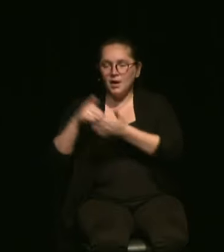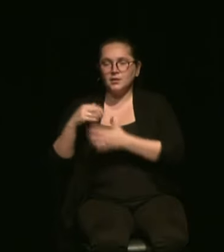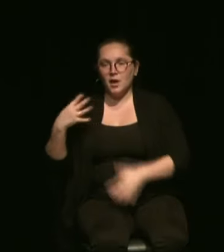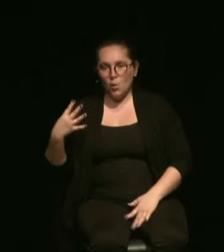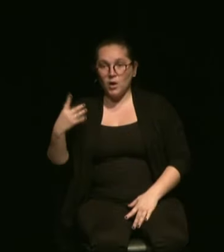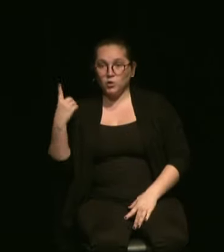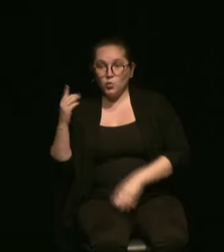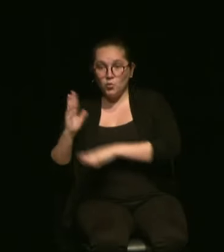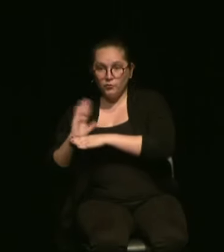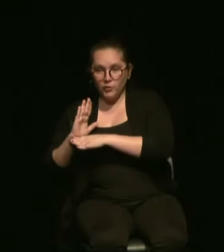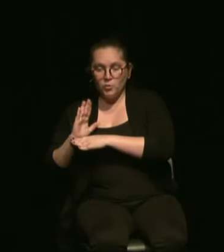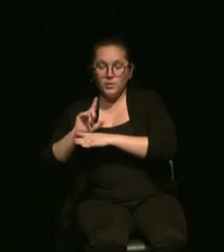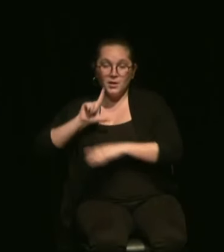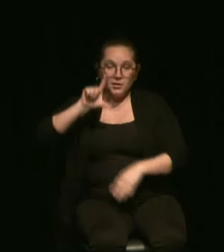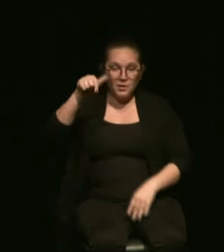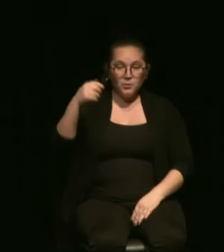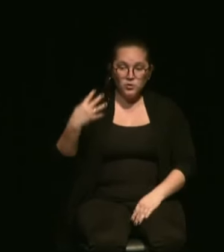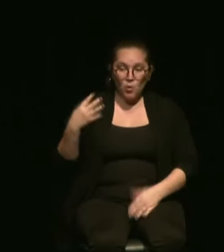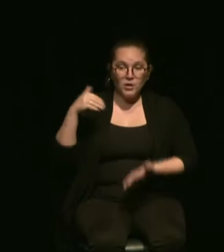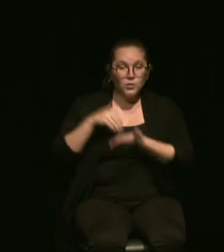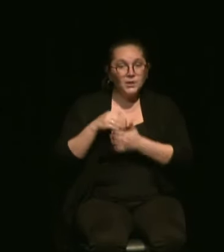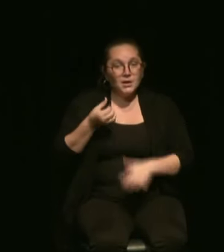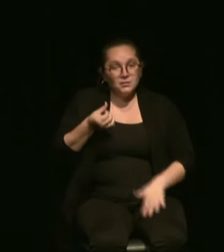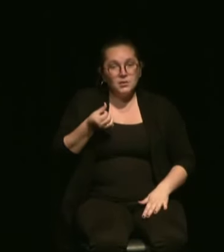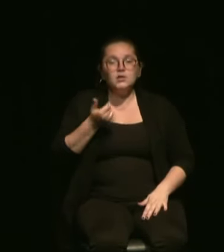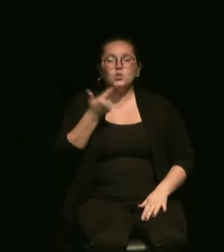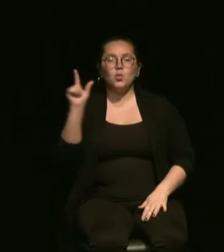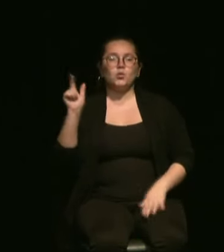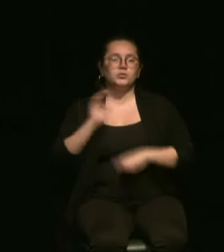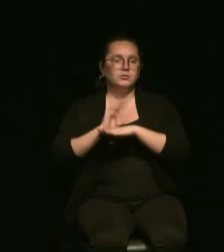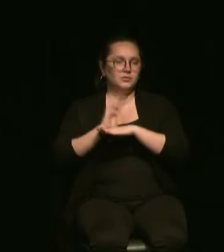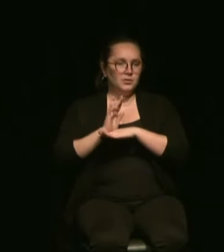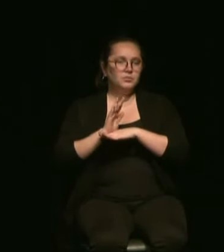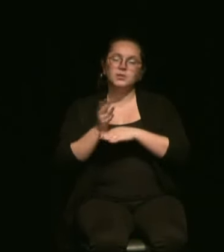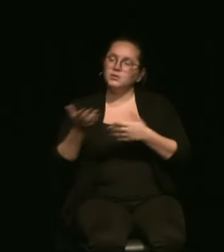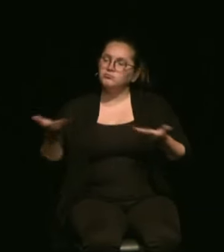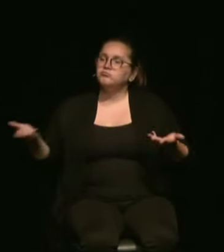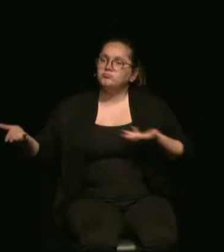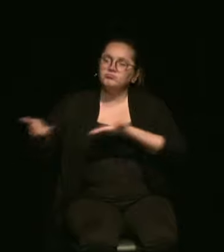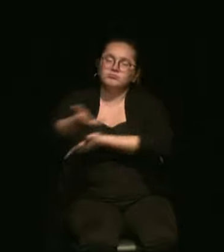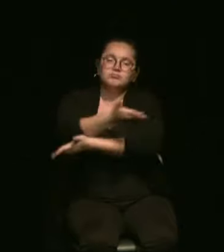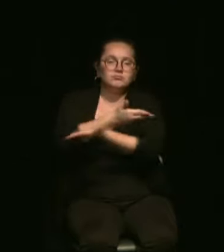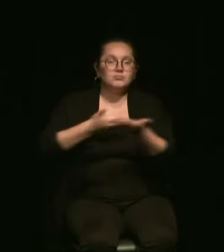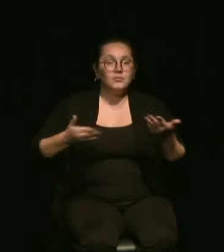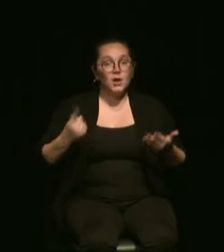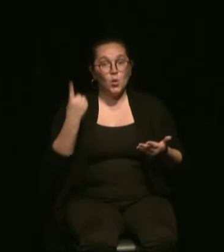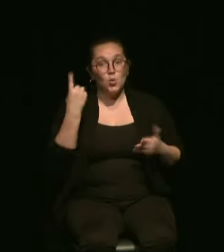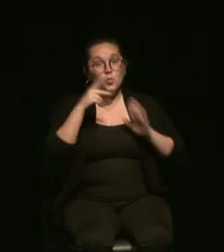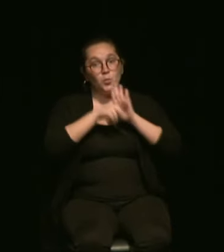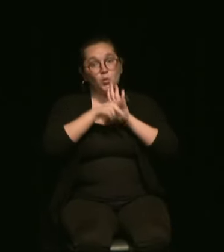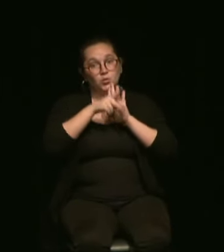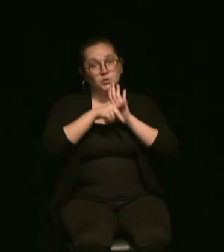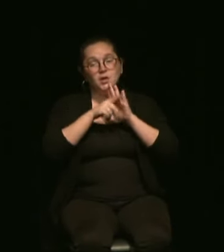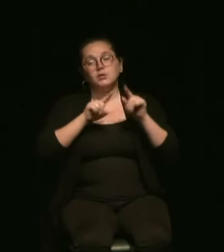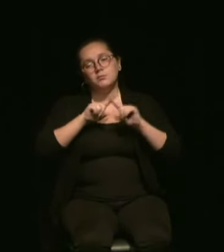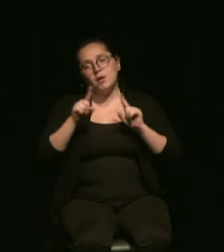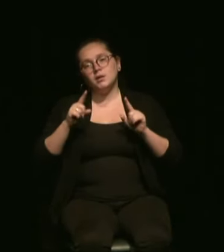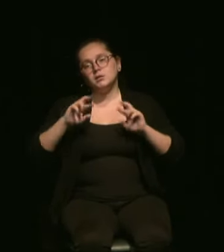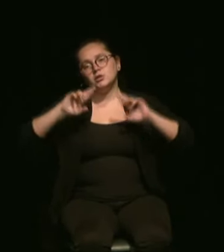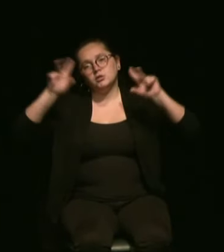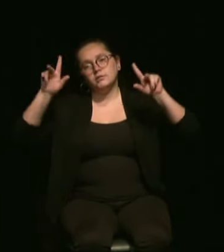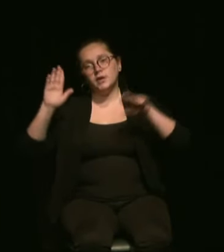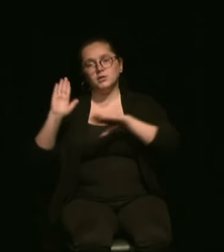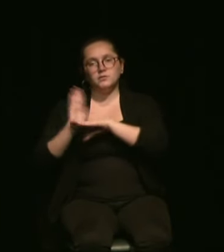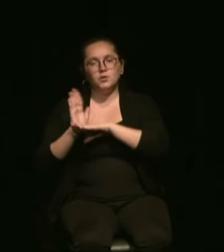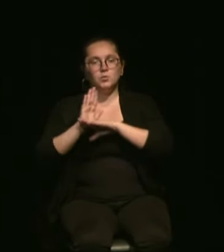depois de 4 às 6 o outro. Então, a gente conseguiu colaborar num só projeto, mas fazendo dois filmes